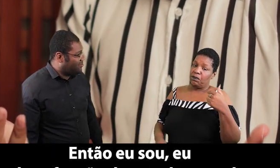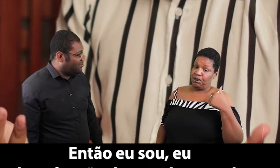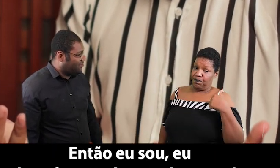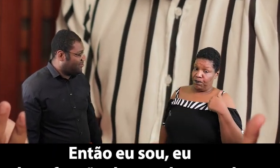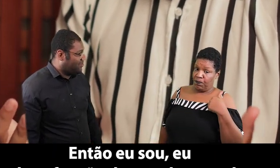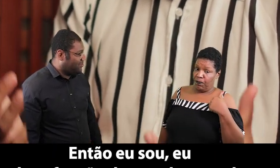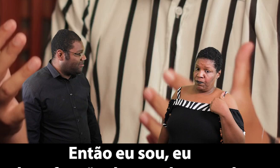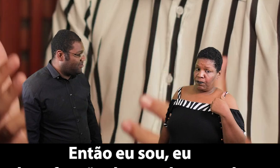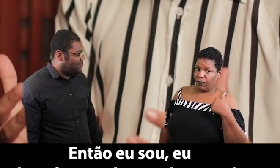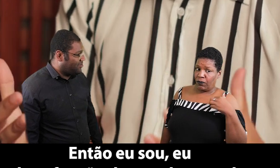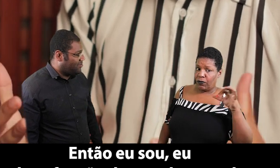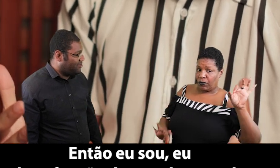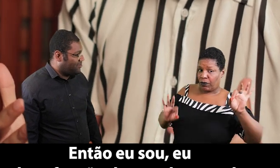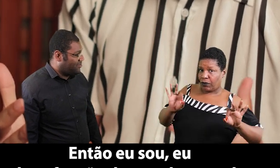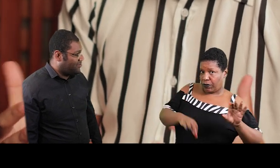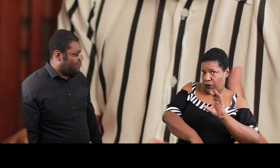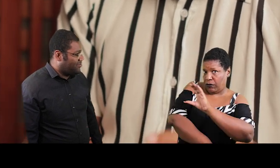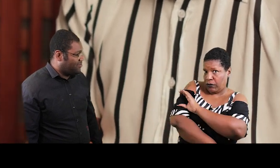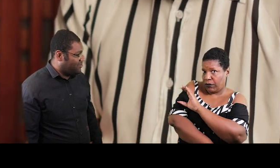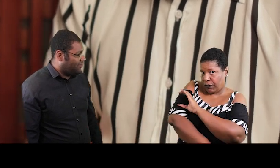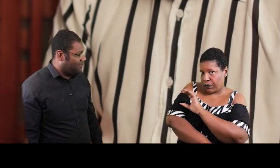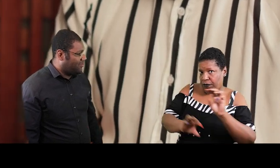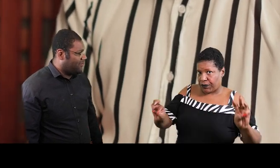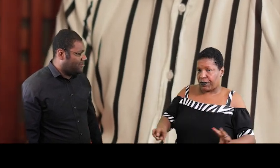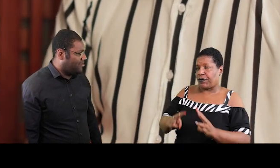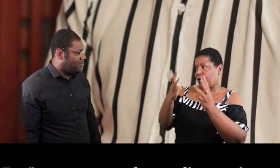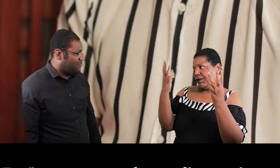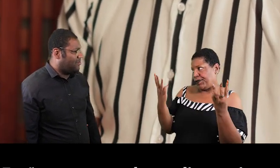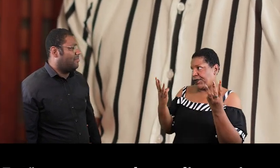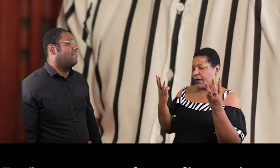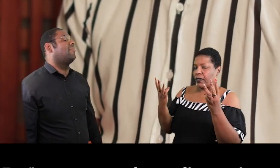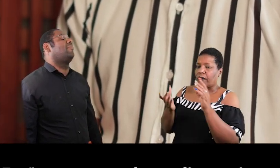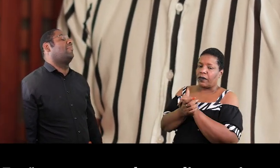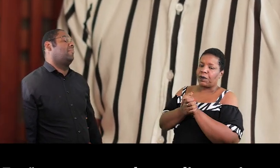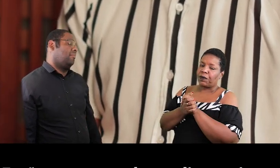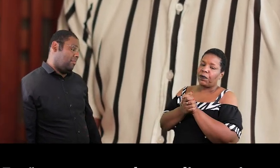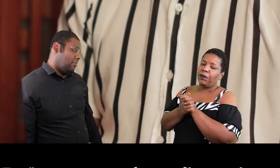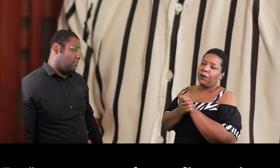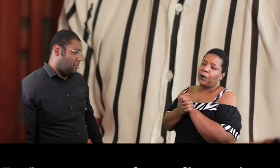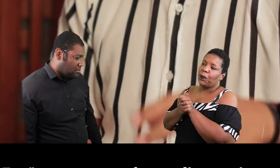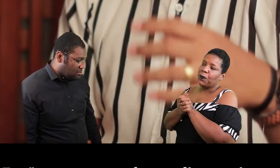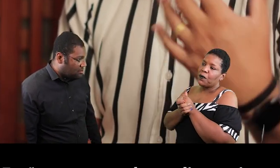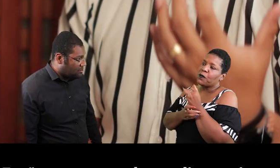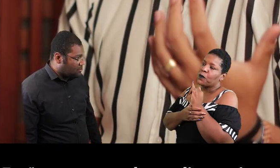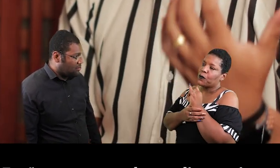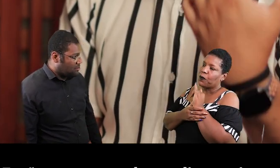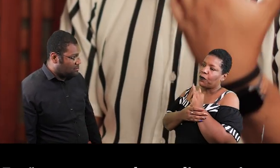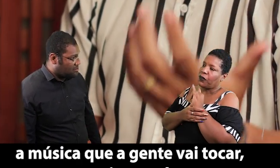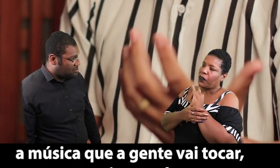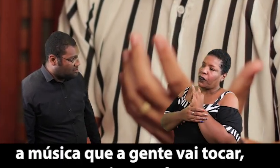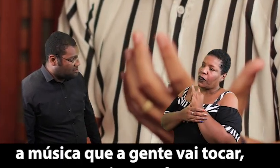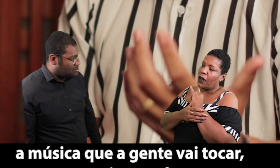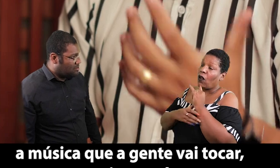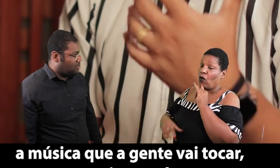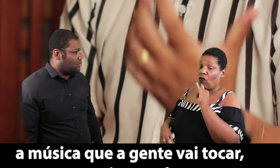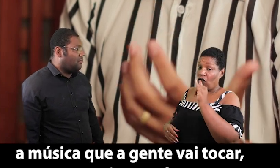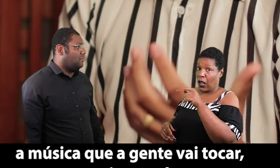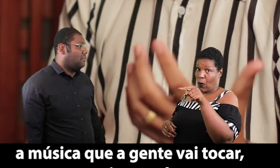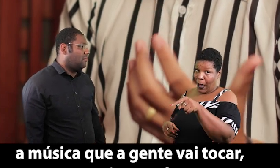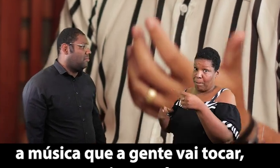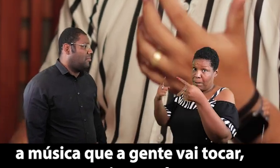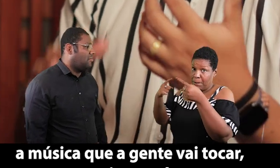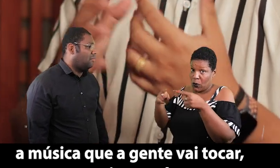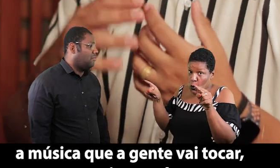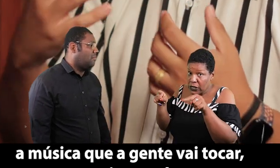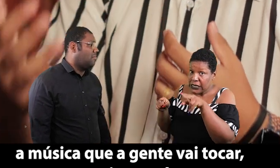tenho a função de coordenar o show. Então, por exemplo, eu digo assim, a música que a gente vai